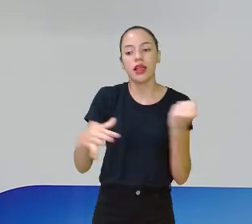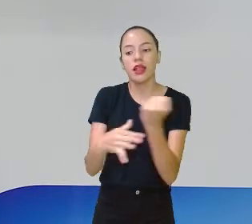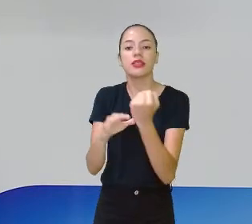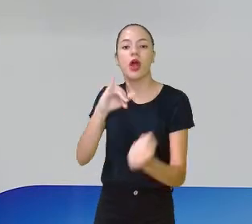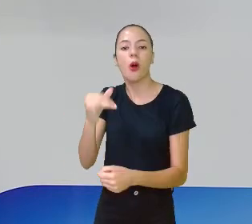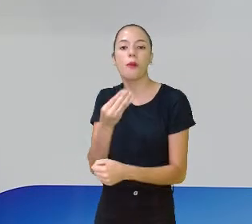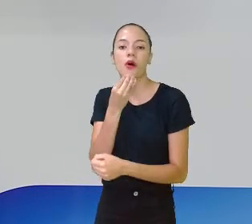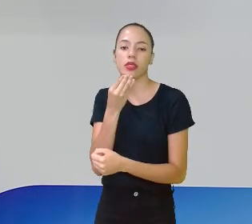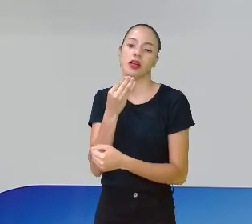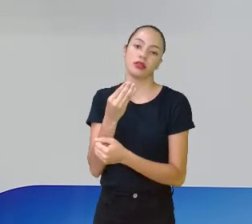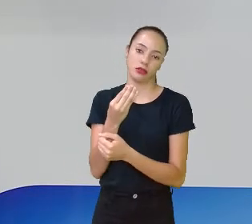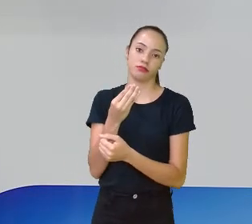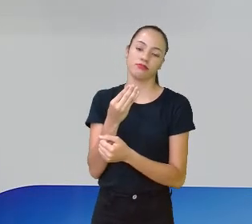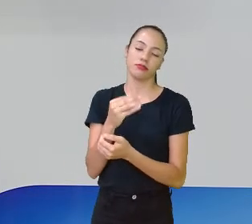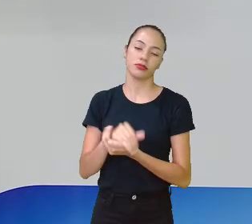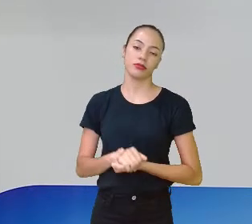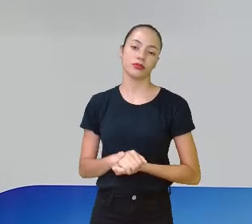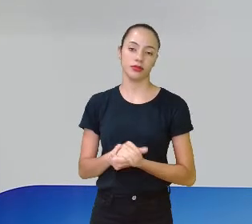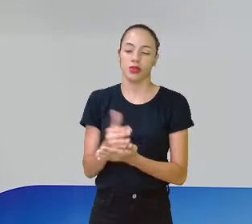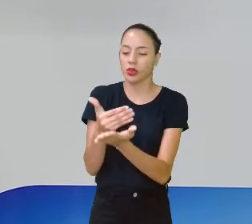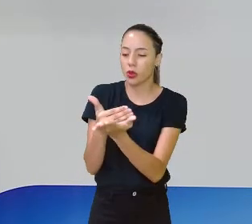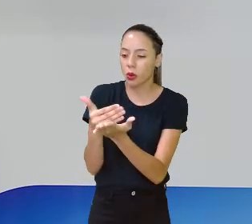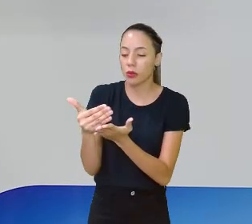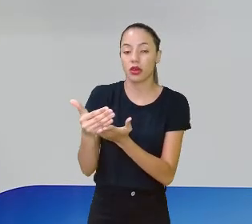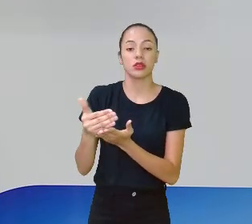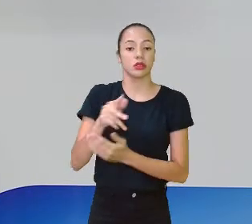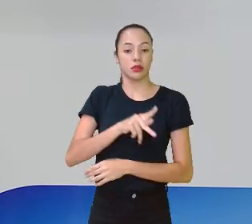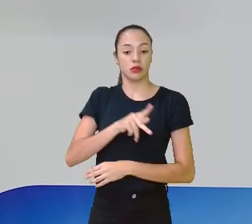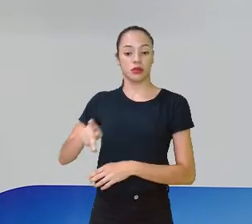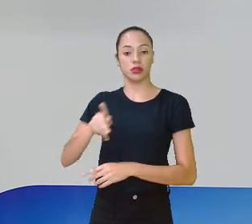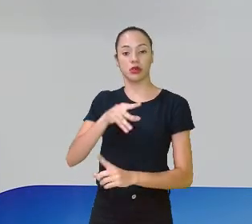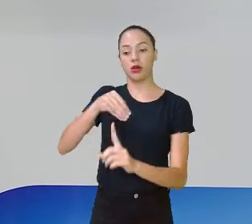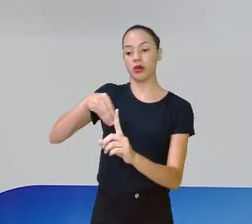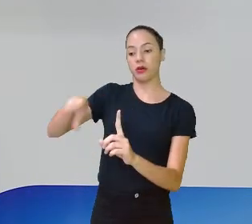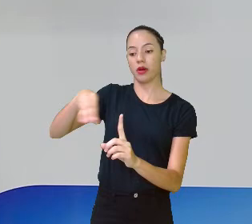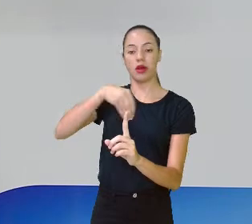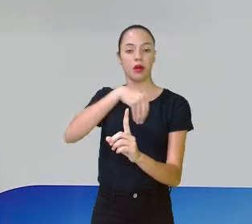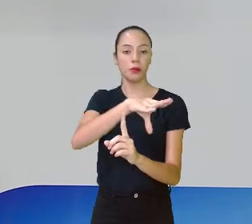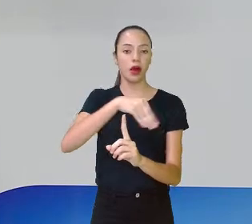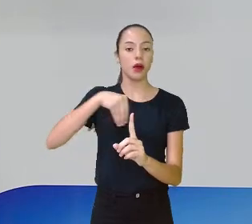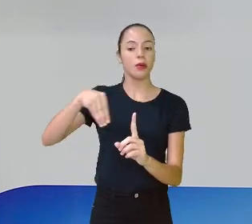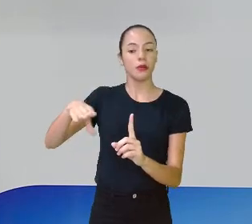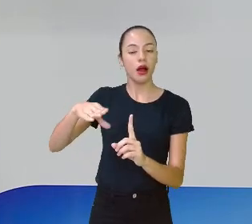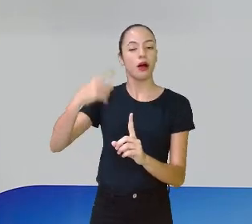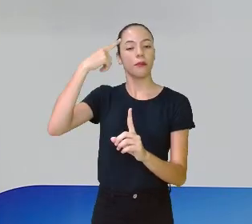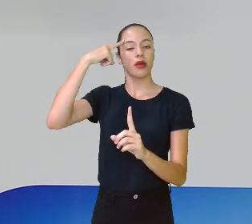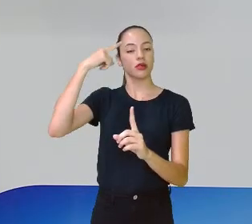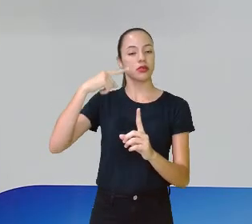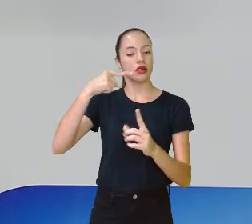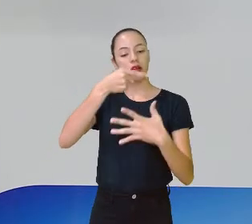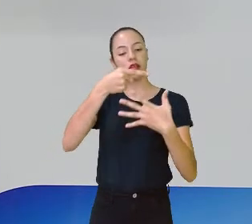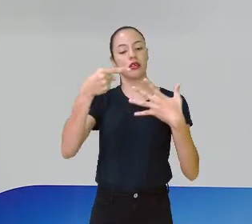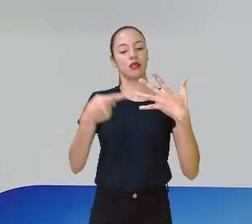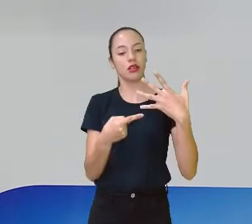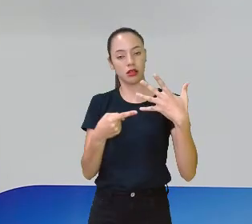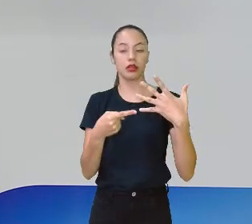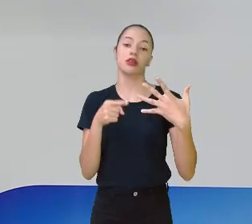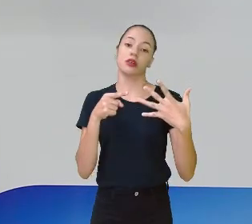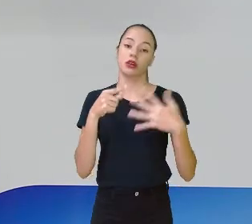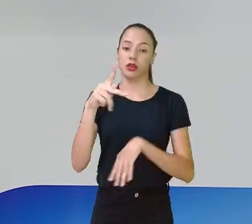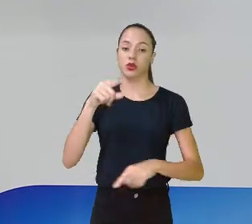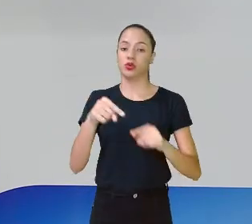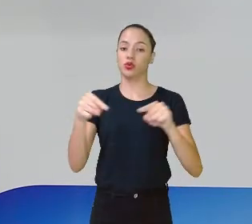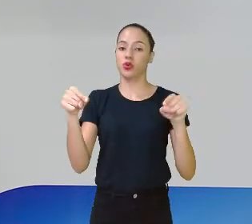cedo. Quando a professora ela tem essa mediação, ela considera esses aspectos, então a sua sala de